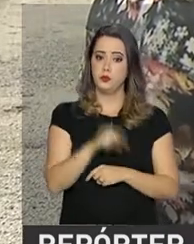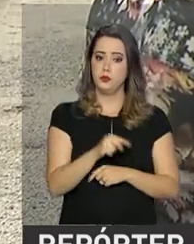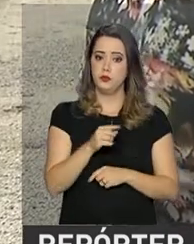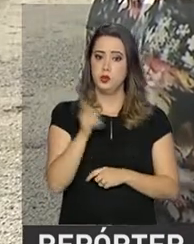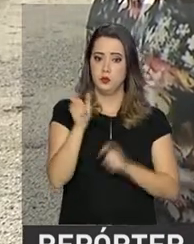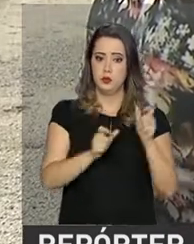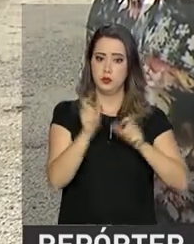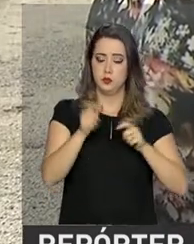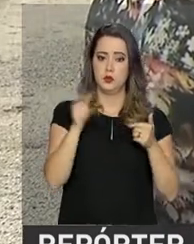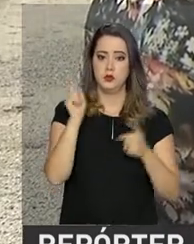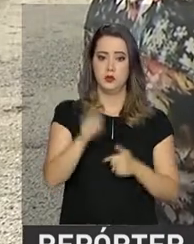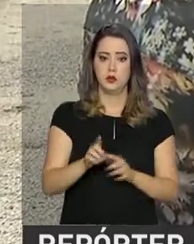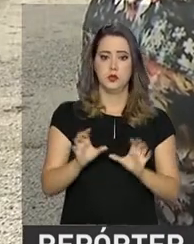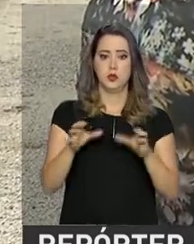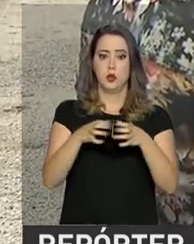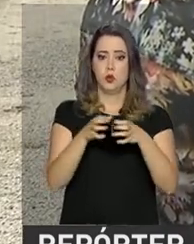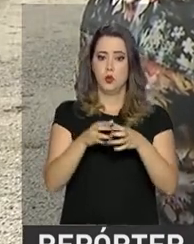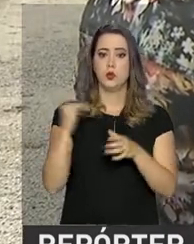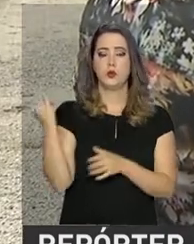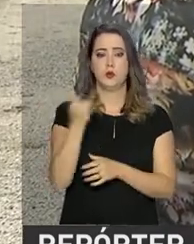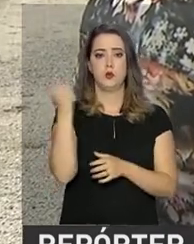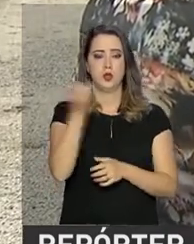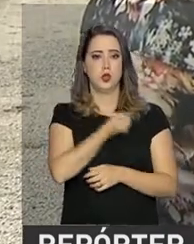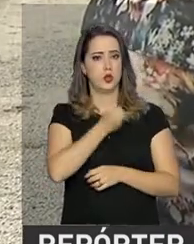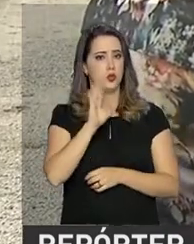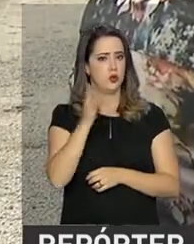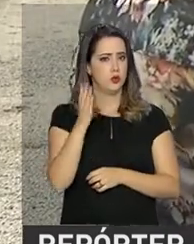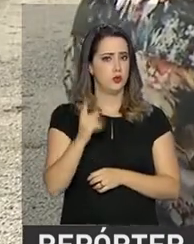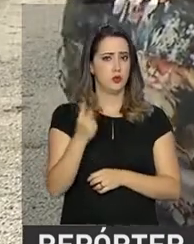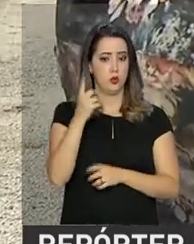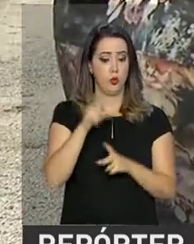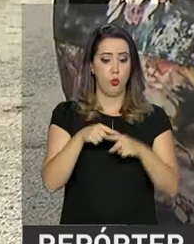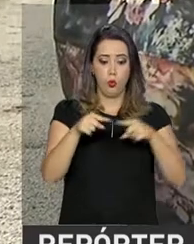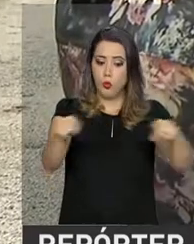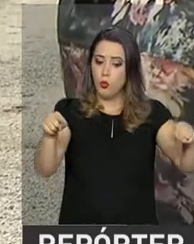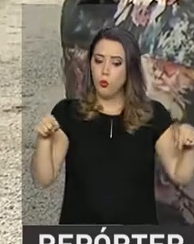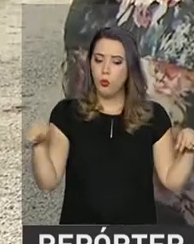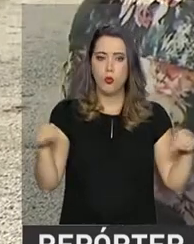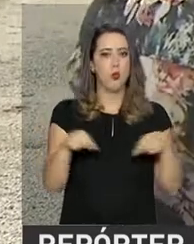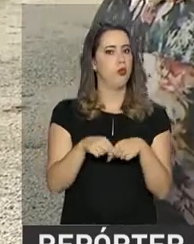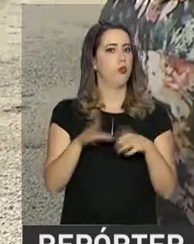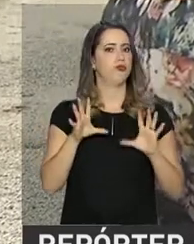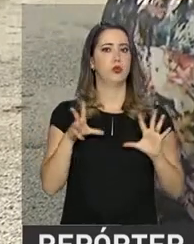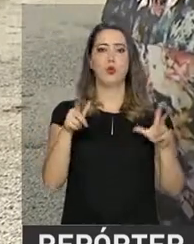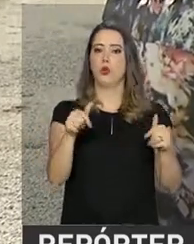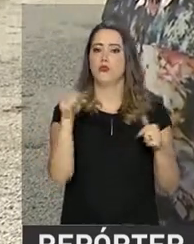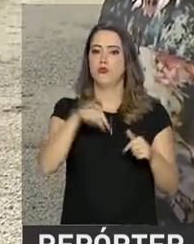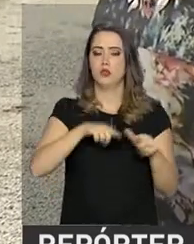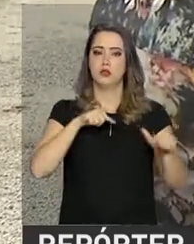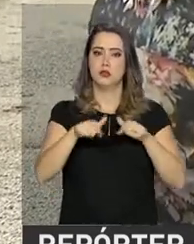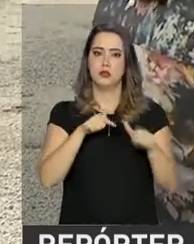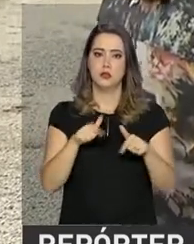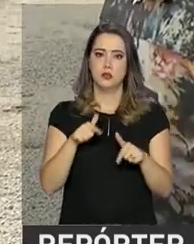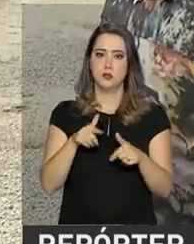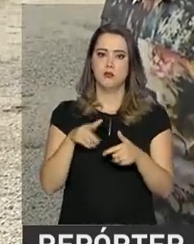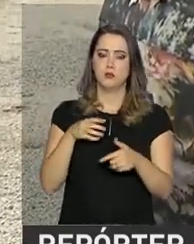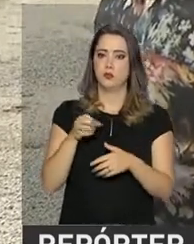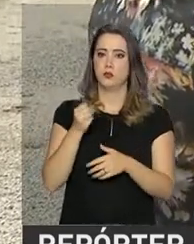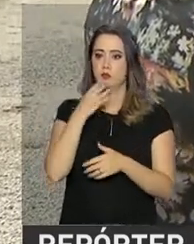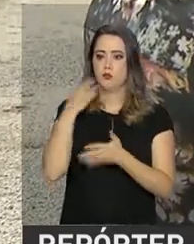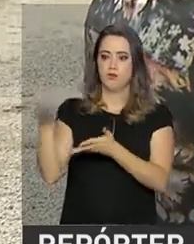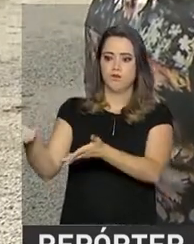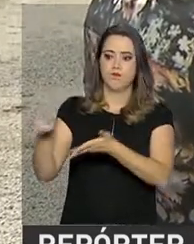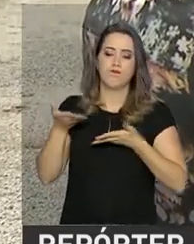esses militares é um efetivo considerável cerca de 1 de um mata leão em termos de efetivo que trabalhará diretamente com